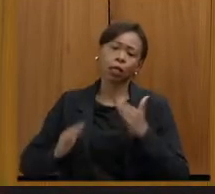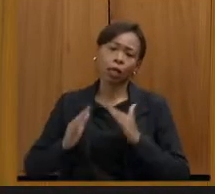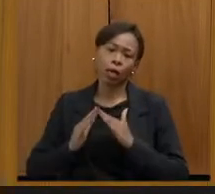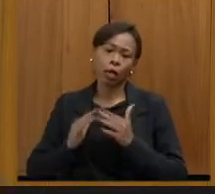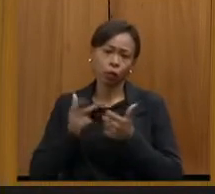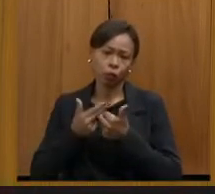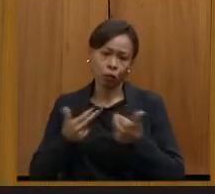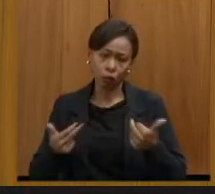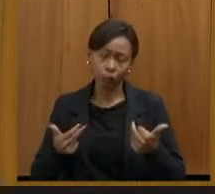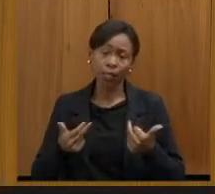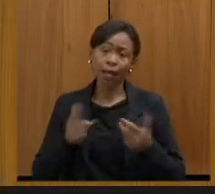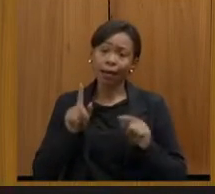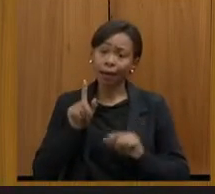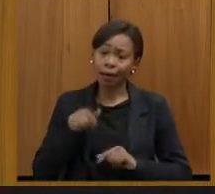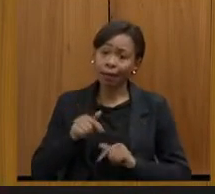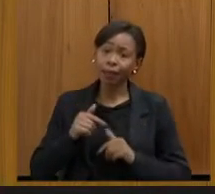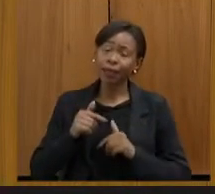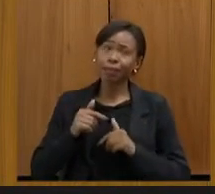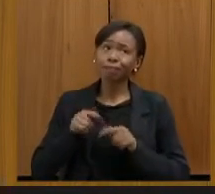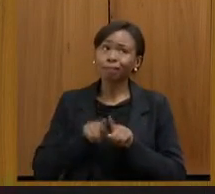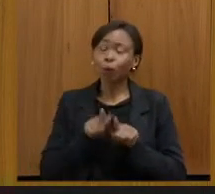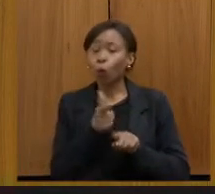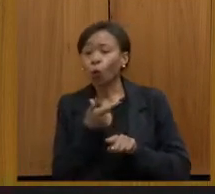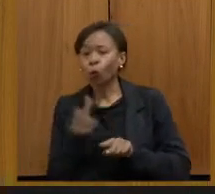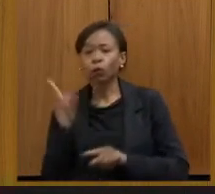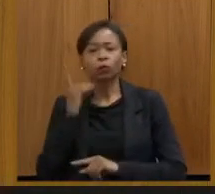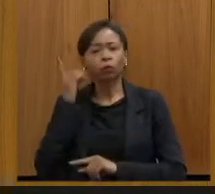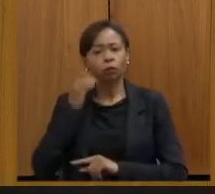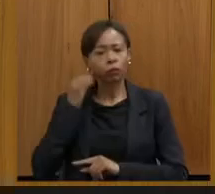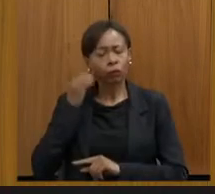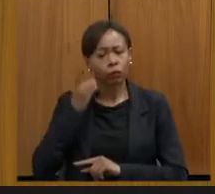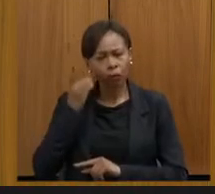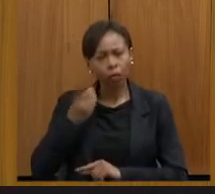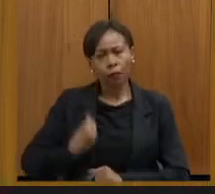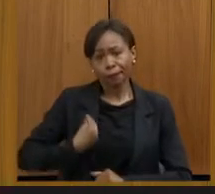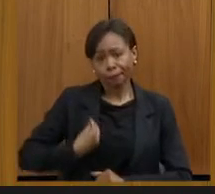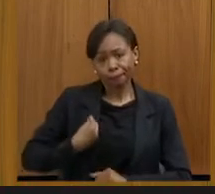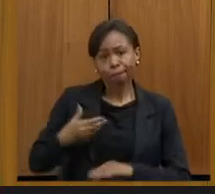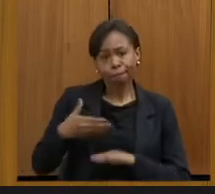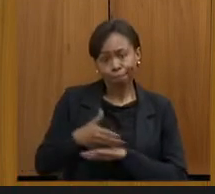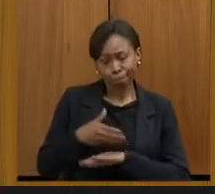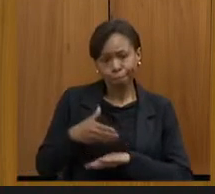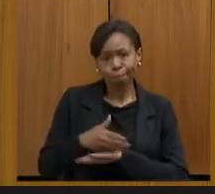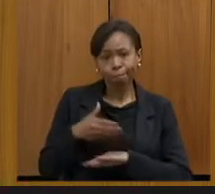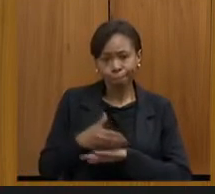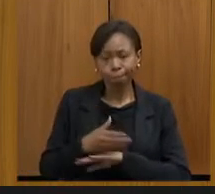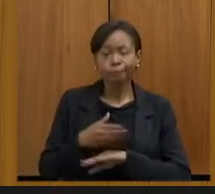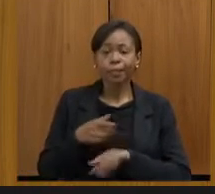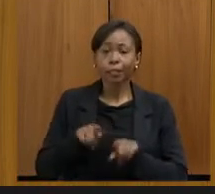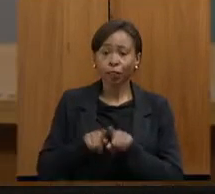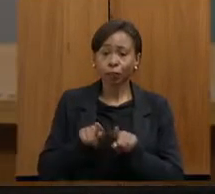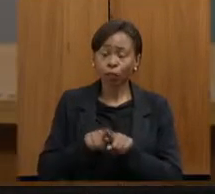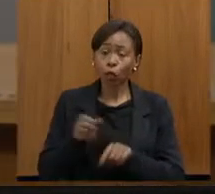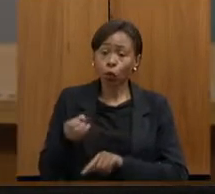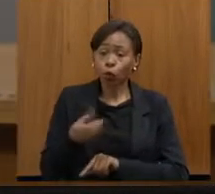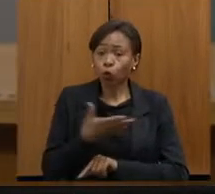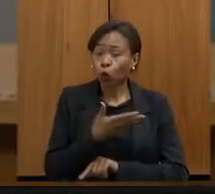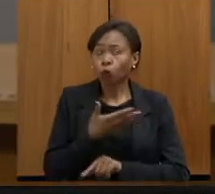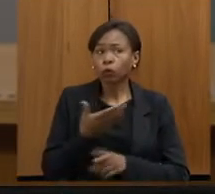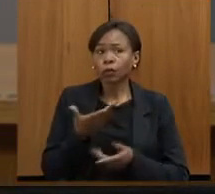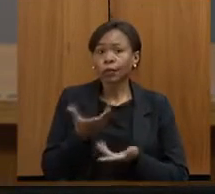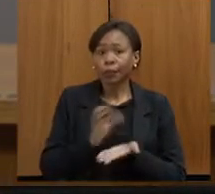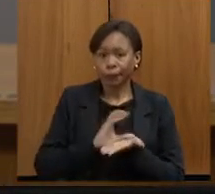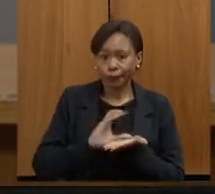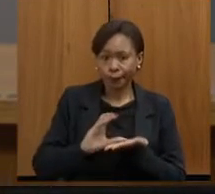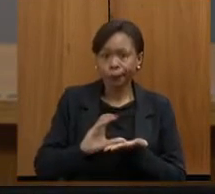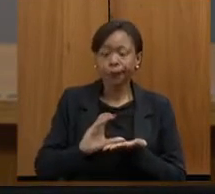sensibilização de outros deputados dessa casa que possam trabalhar com a viabilização de novos recursos. A gente